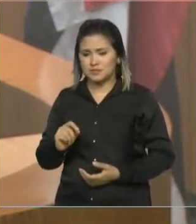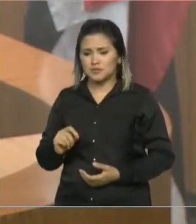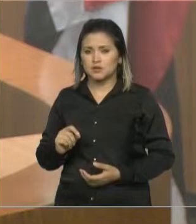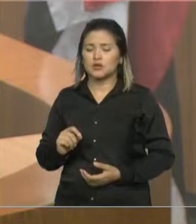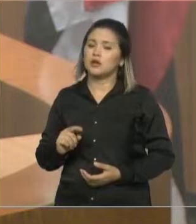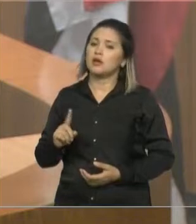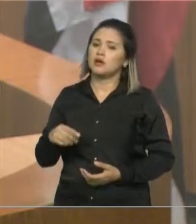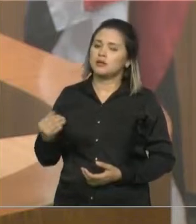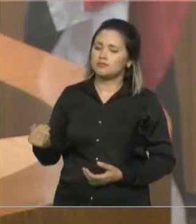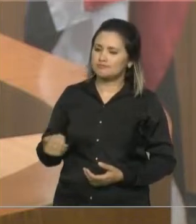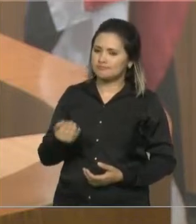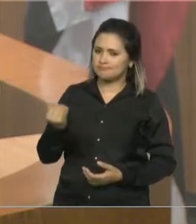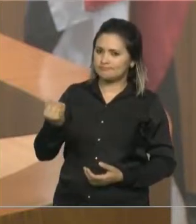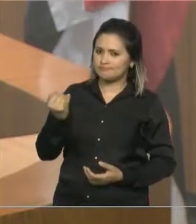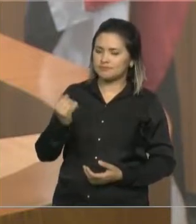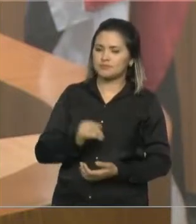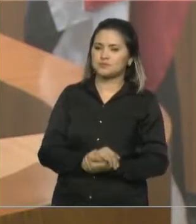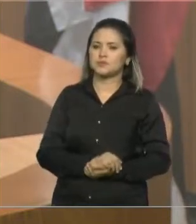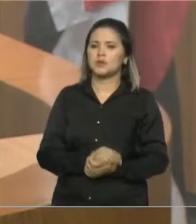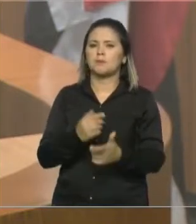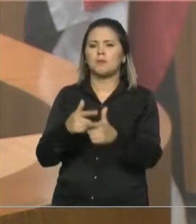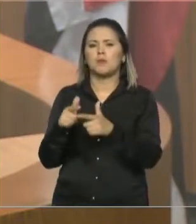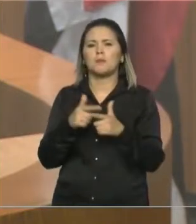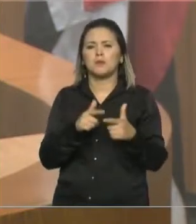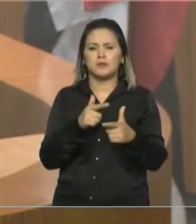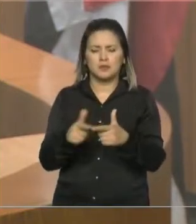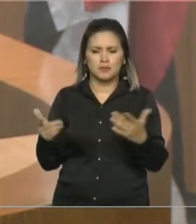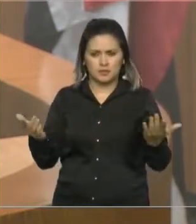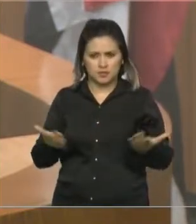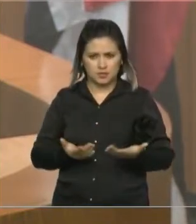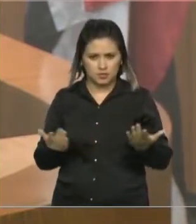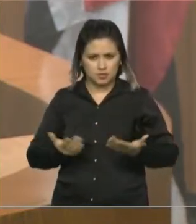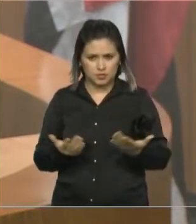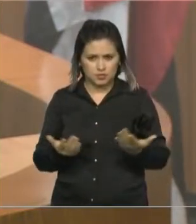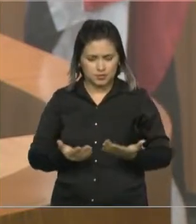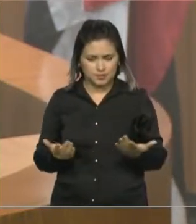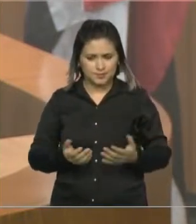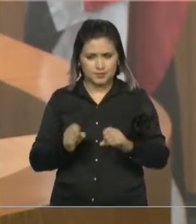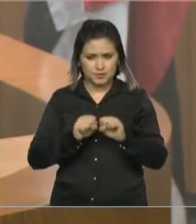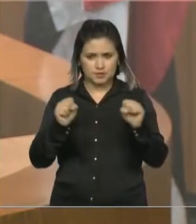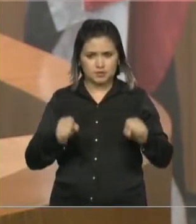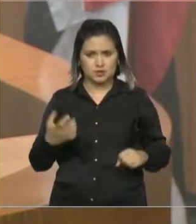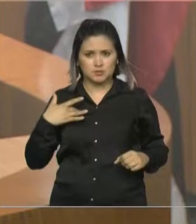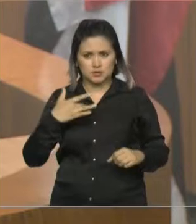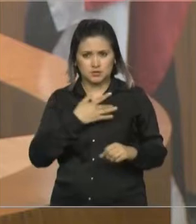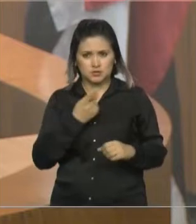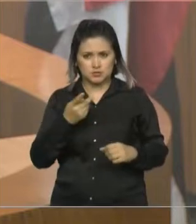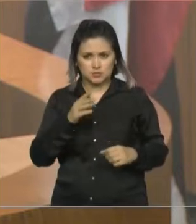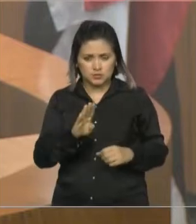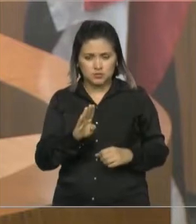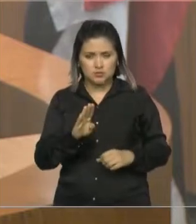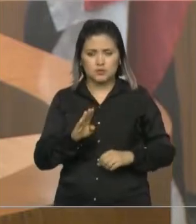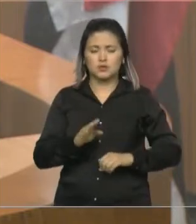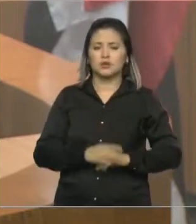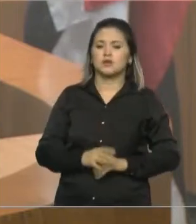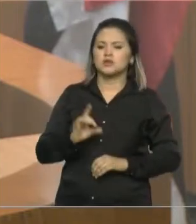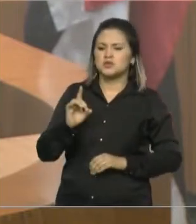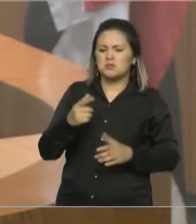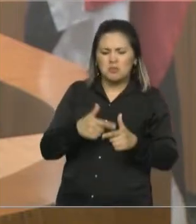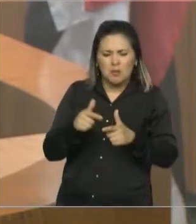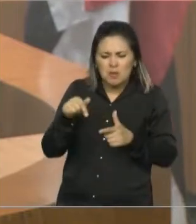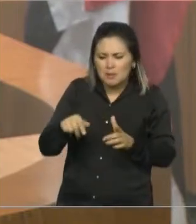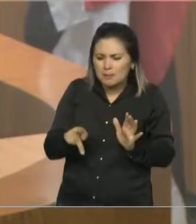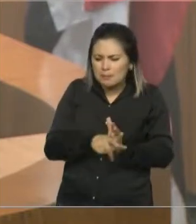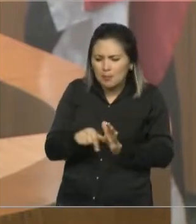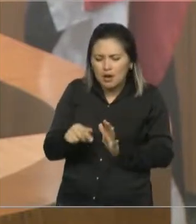caminho. O grande problema que a gente tem hoje, dentro da sistemática da saúde pública, isso não é uma demanda exclusiva do Maranhão, não é da